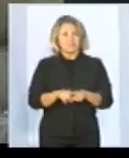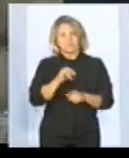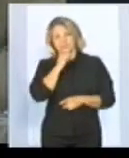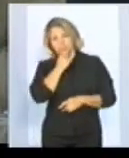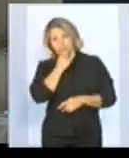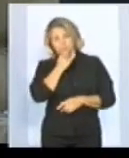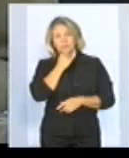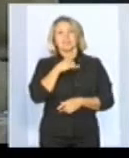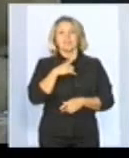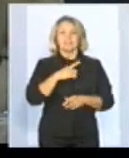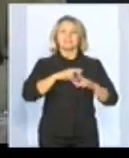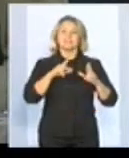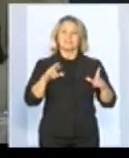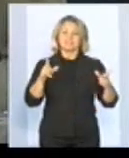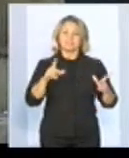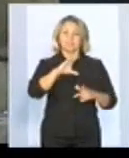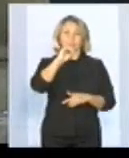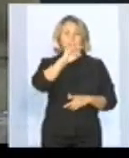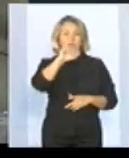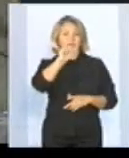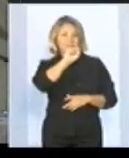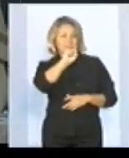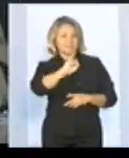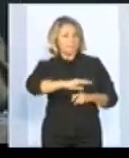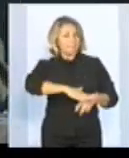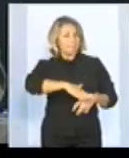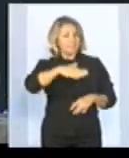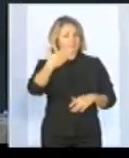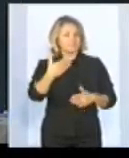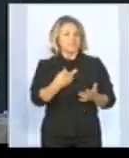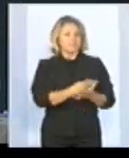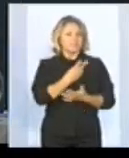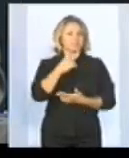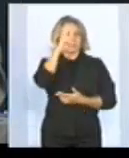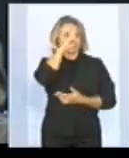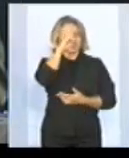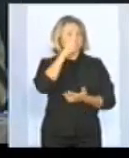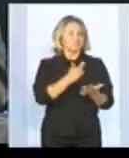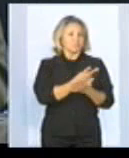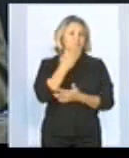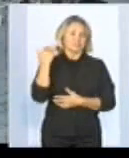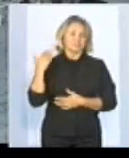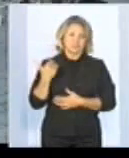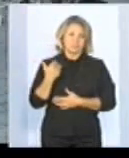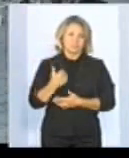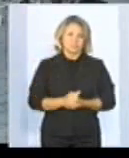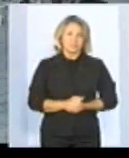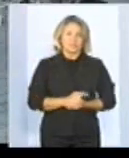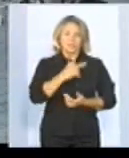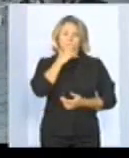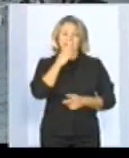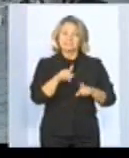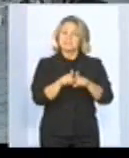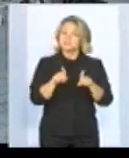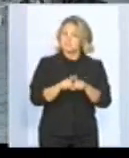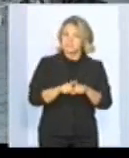existem recomendações no sentido de cotas, inclusive maiores, eu lembro de um relatório da UNESCO nessa direção. E me parece um pouco que o argumento